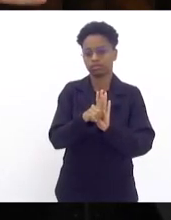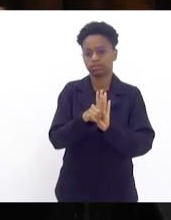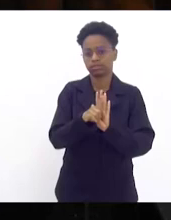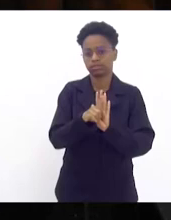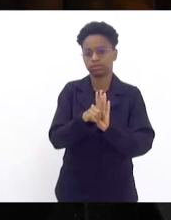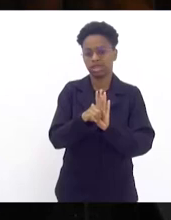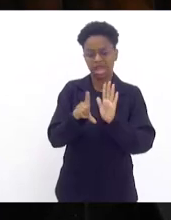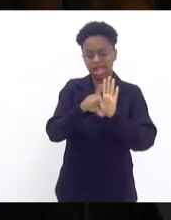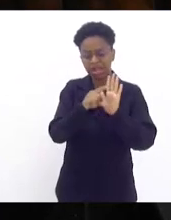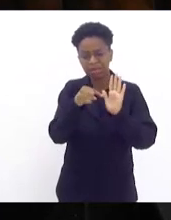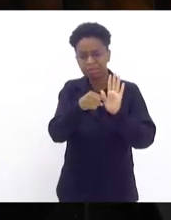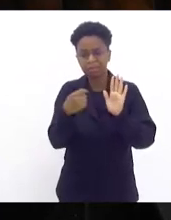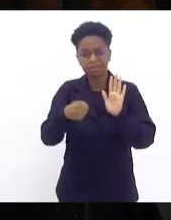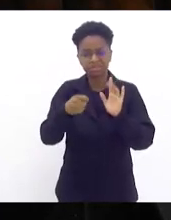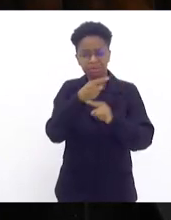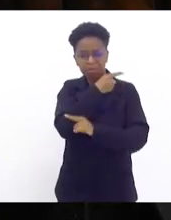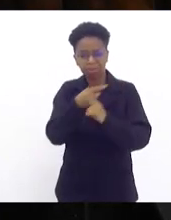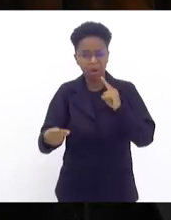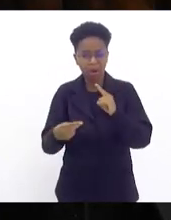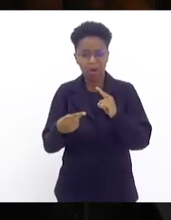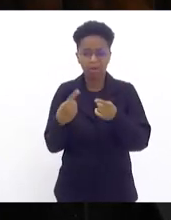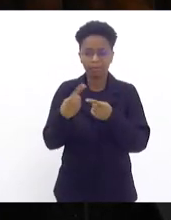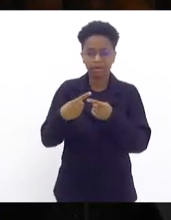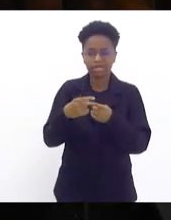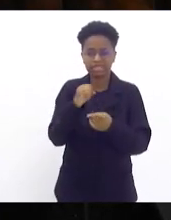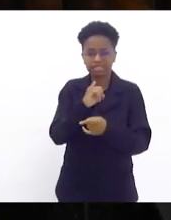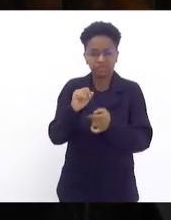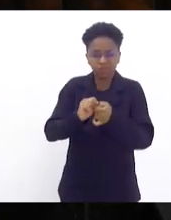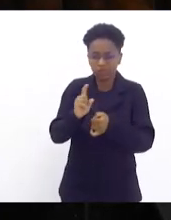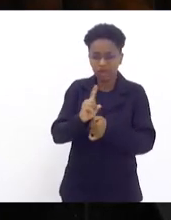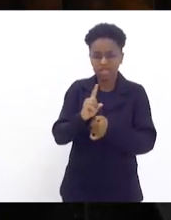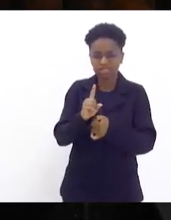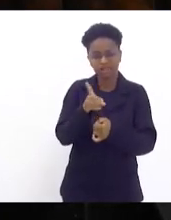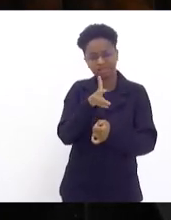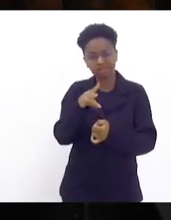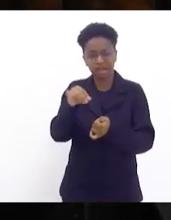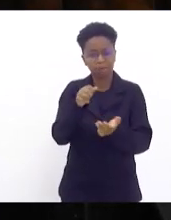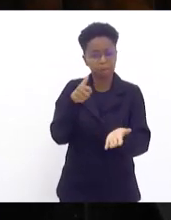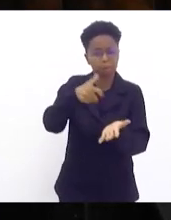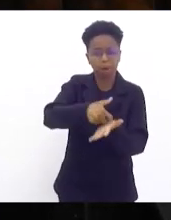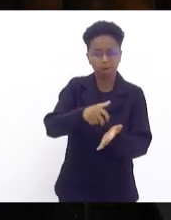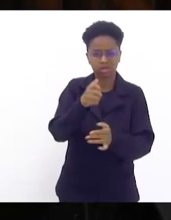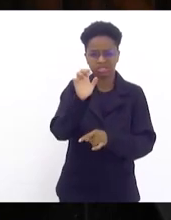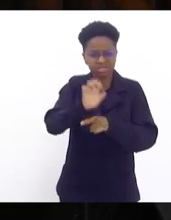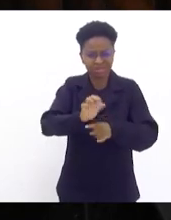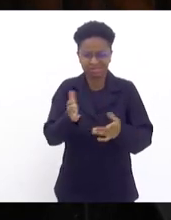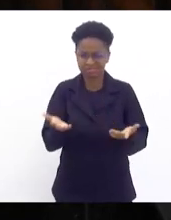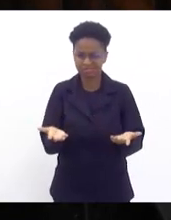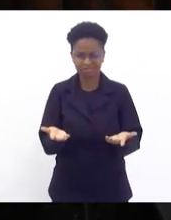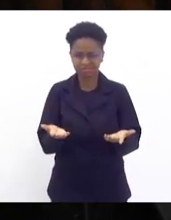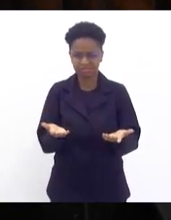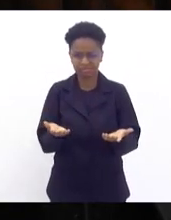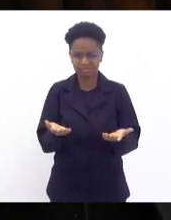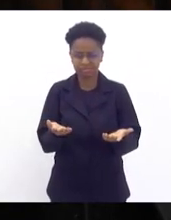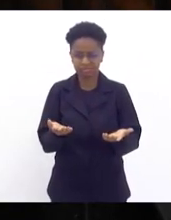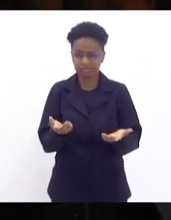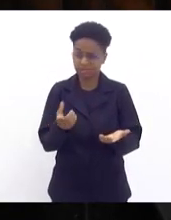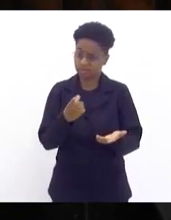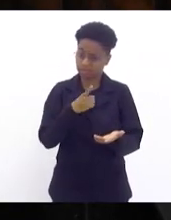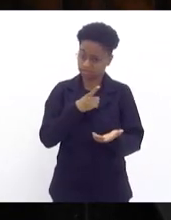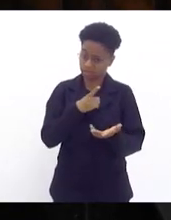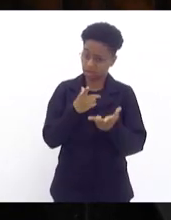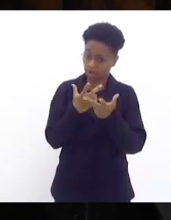tem que ser revogada porque senão o estado vai ser punido alguma coisa